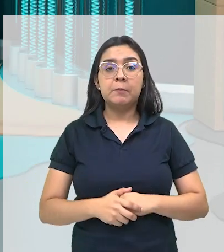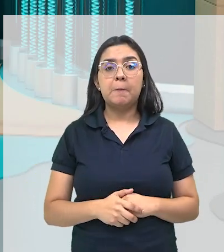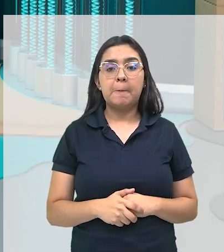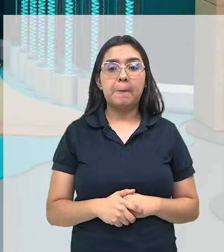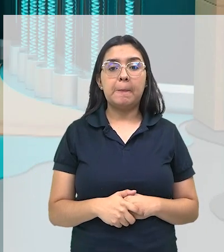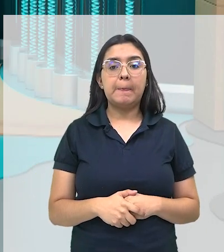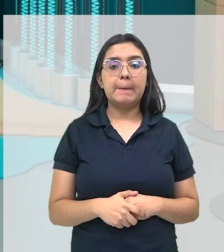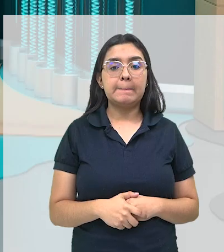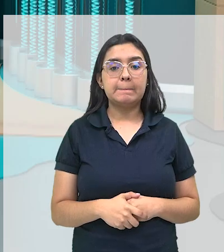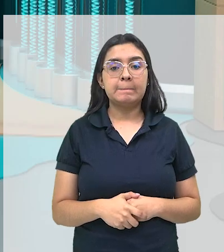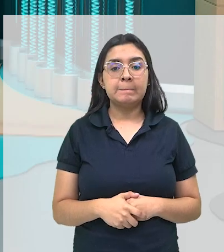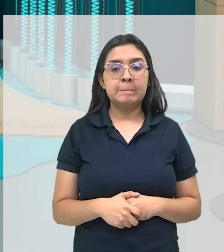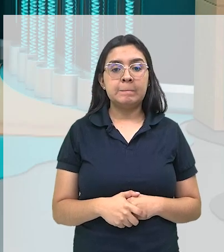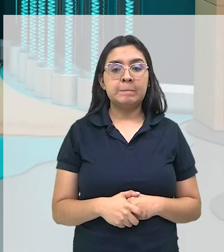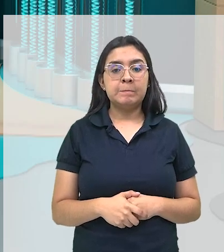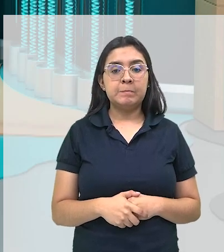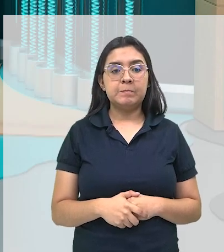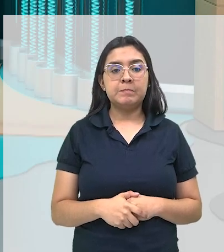estar sendo